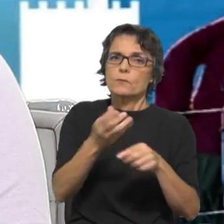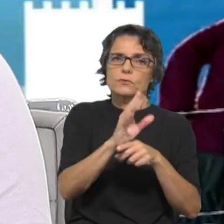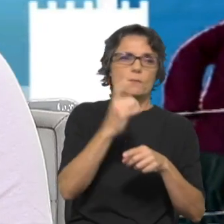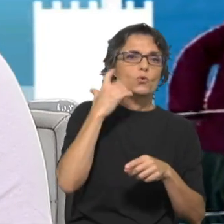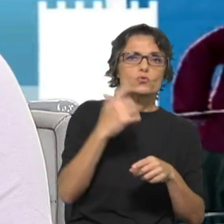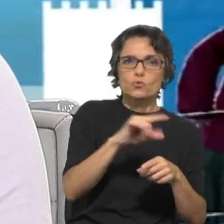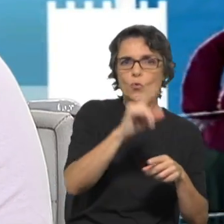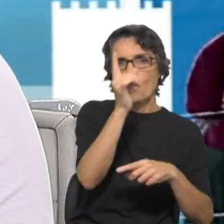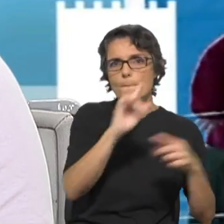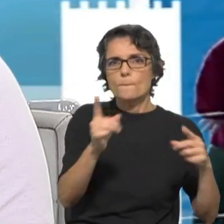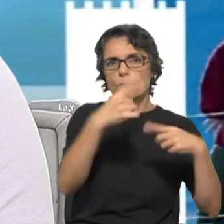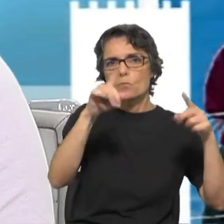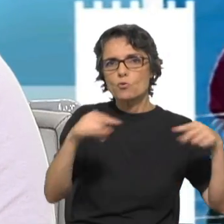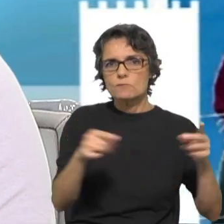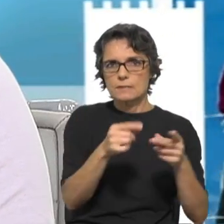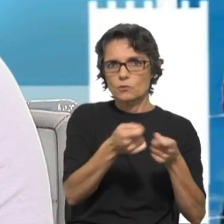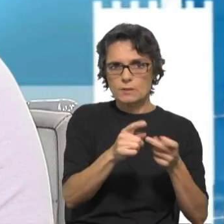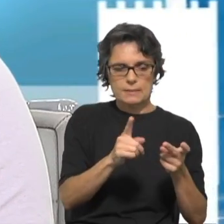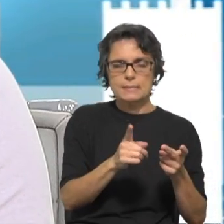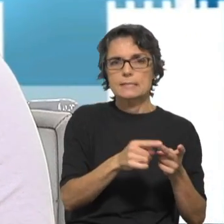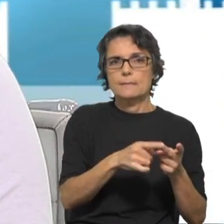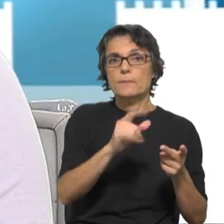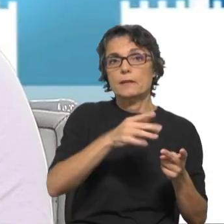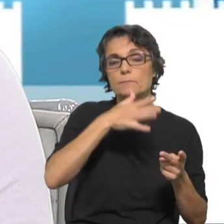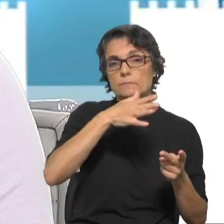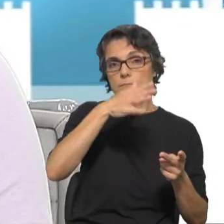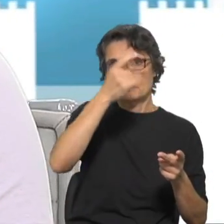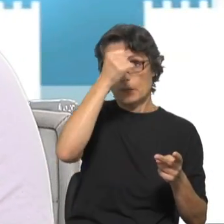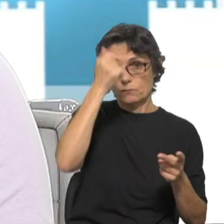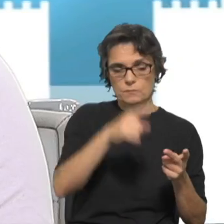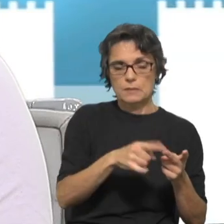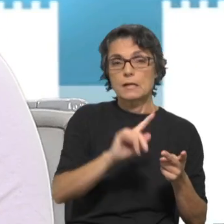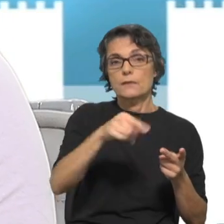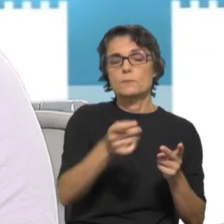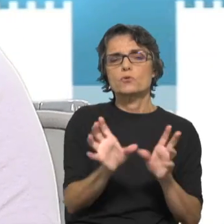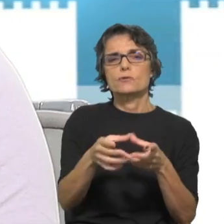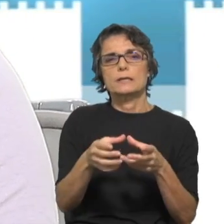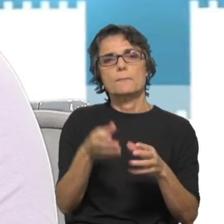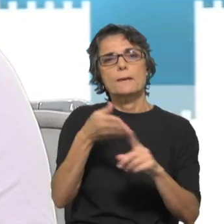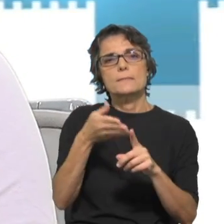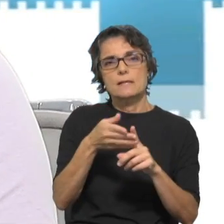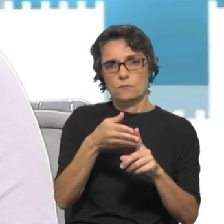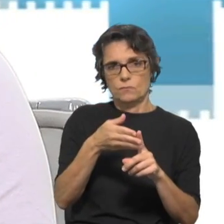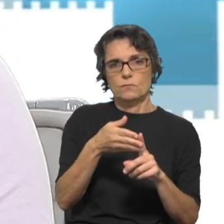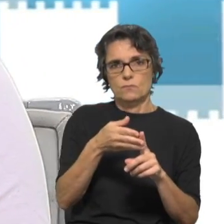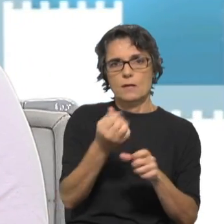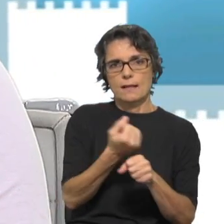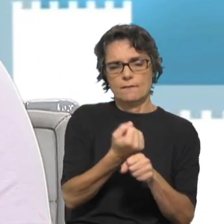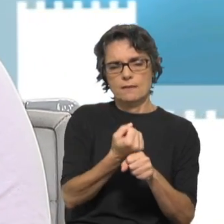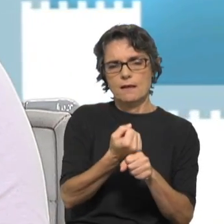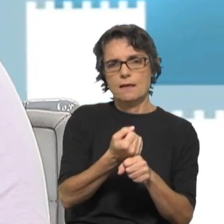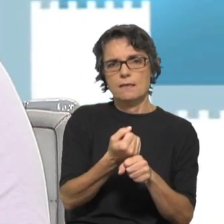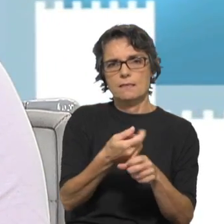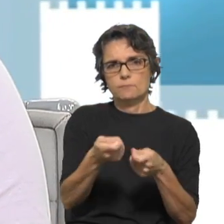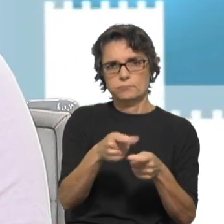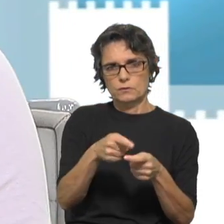das músicas e também a parte da liturgia. Temos também uma equipa missionária, que faz atividades de missão em toda